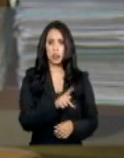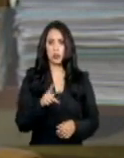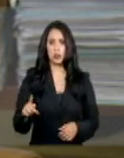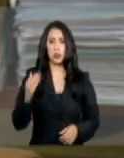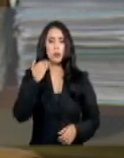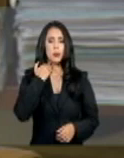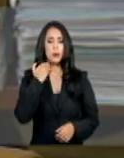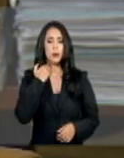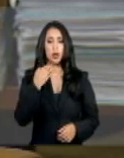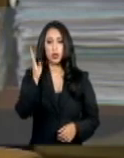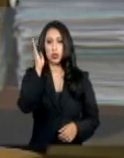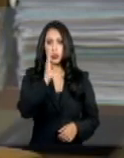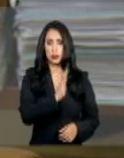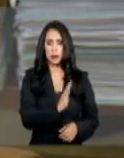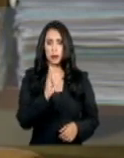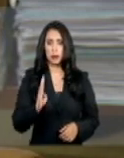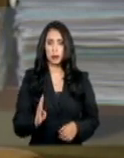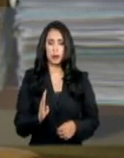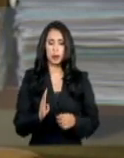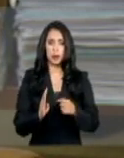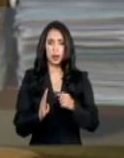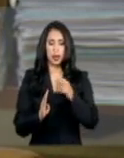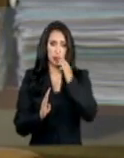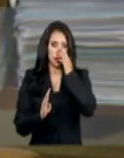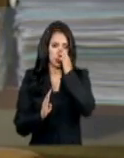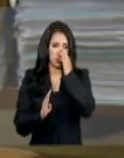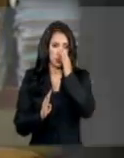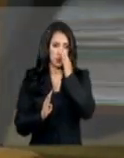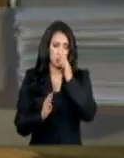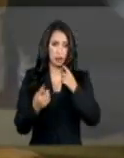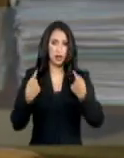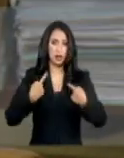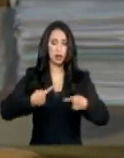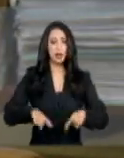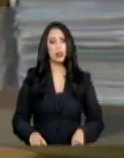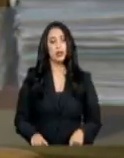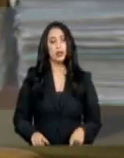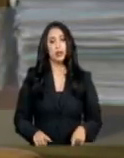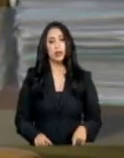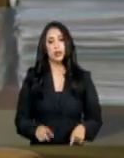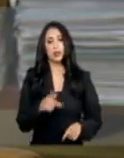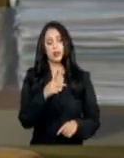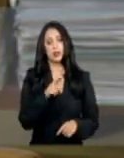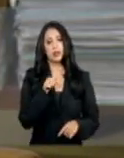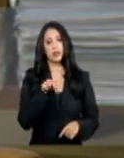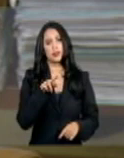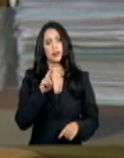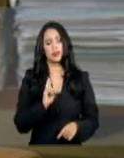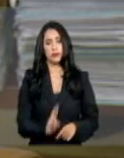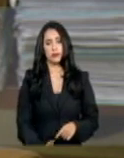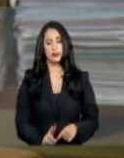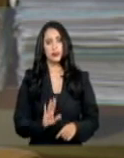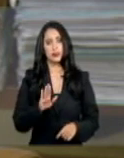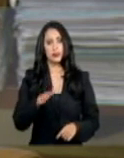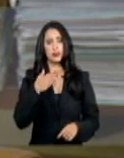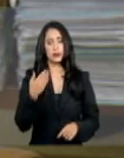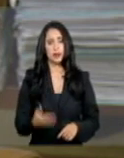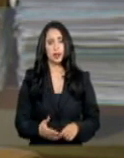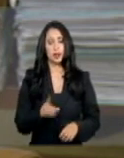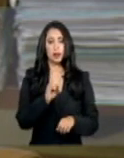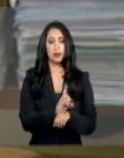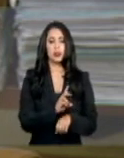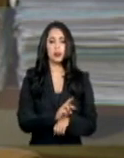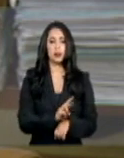do brasil sociedade anônima com o gato do eminente senhor procurador-geral da república então o eminente doutor